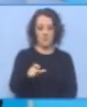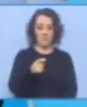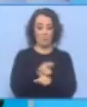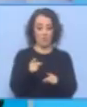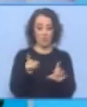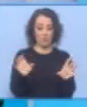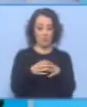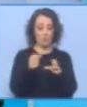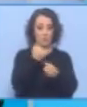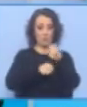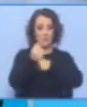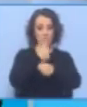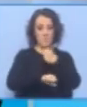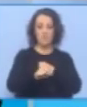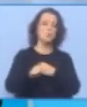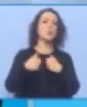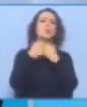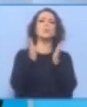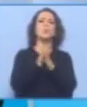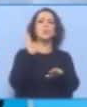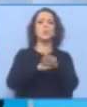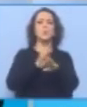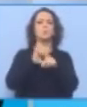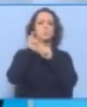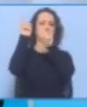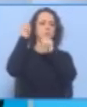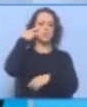atribuem todos os males ao estrangeiro